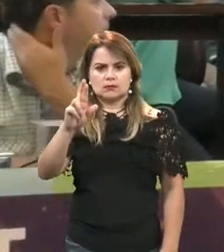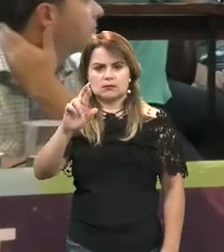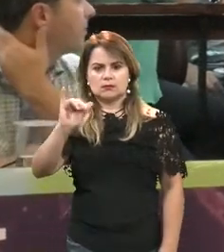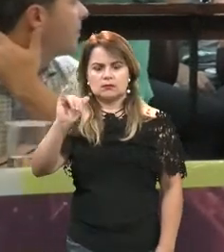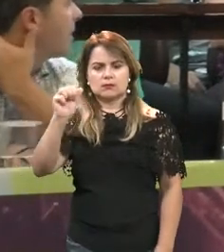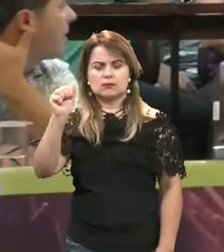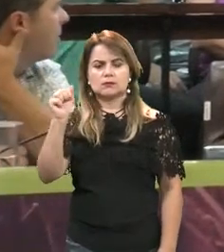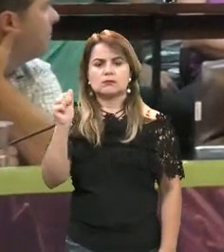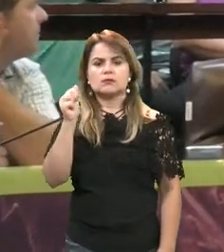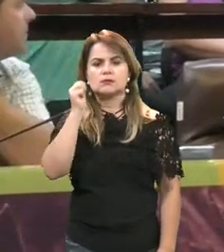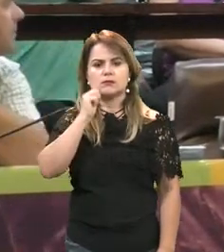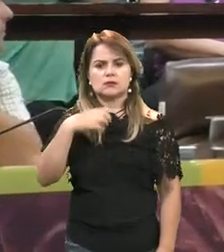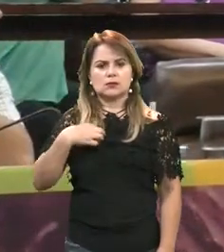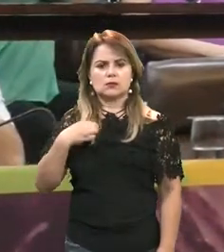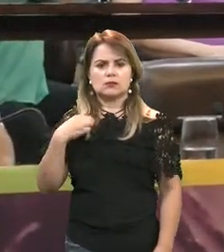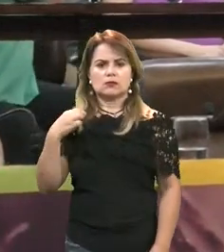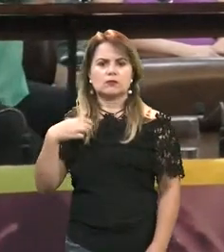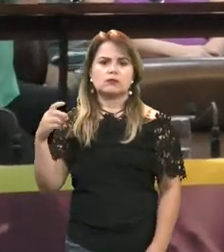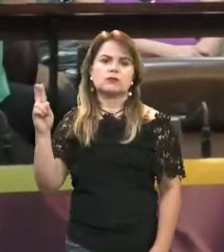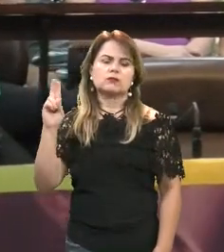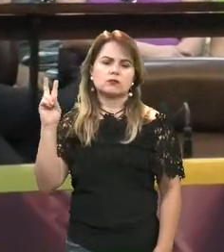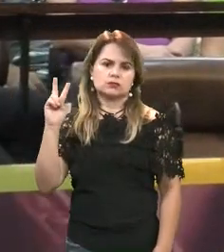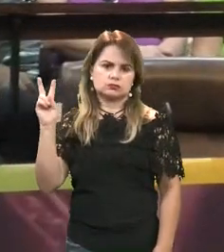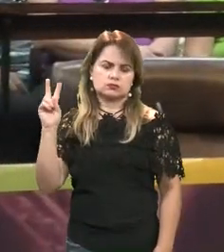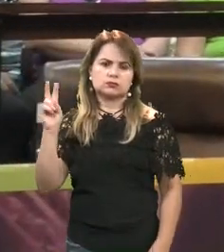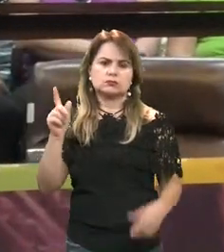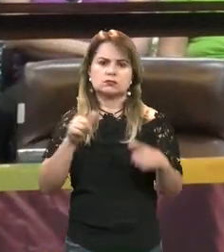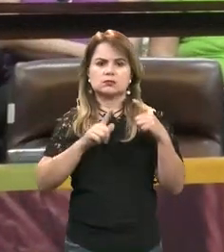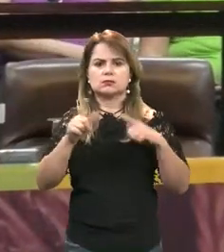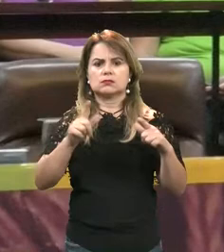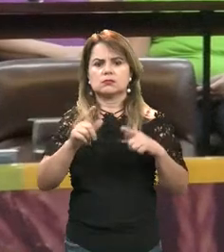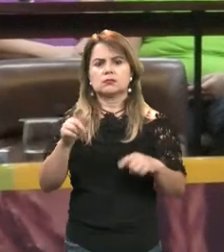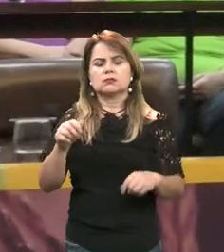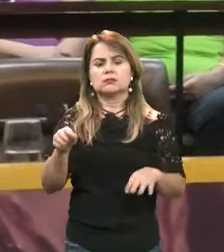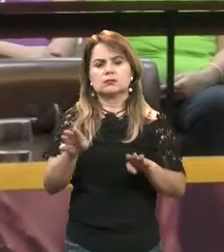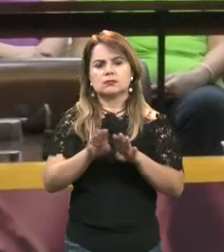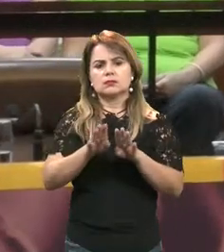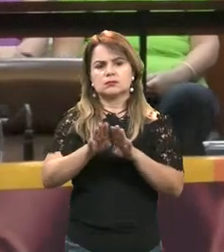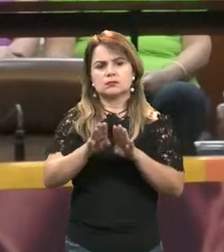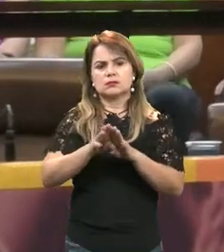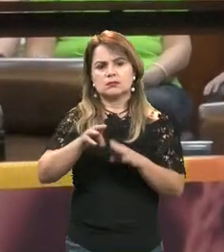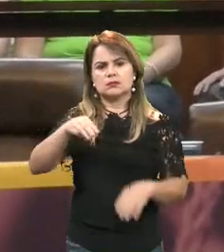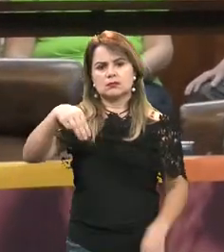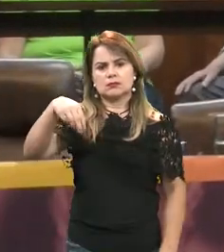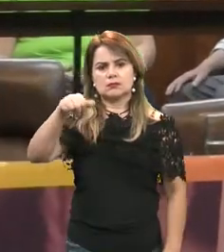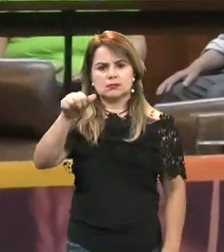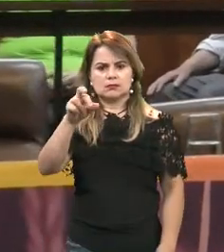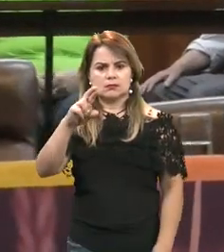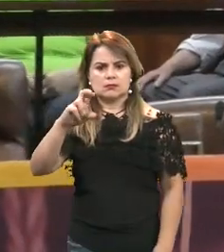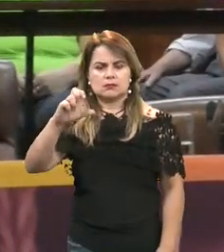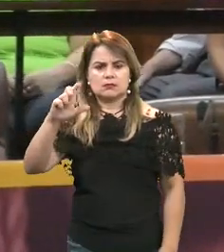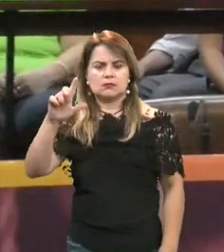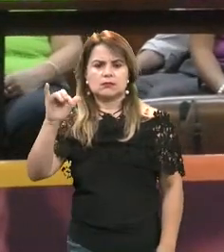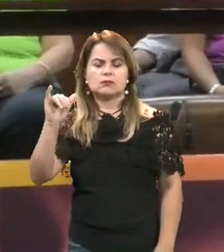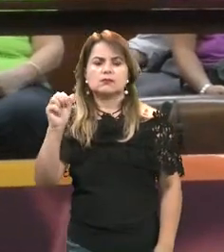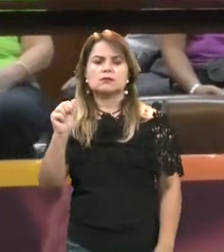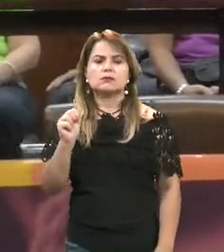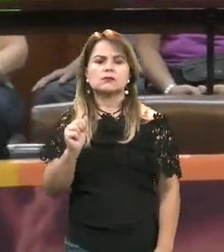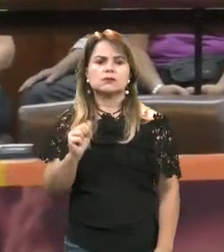voluntária da Malele, Maiara Sarmazo Paulino, suplente do Conselho Fiscal da